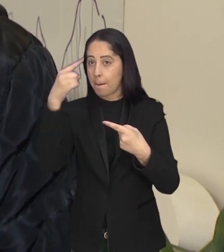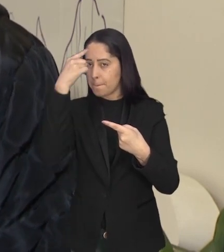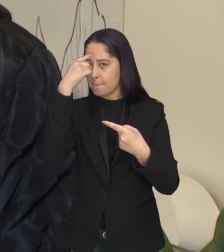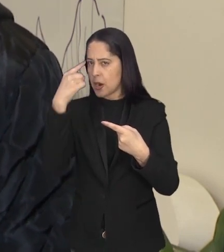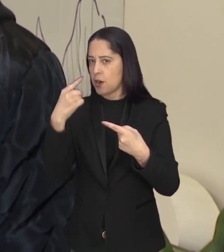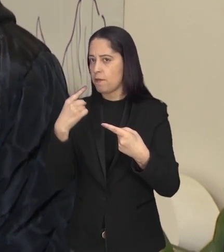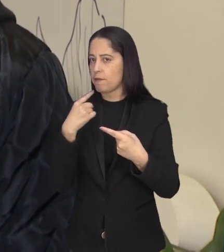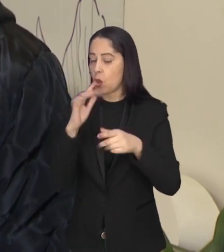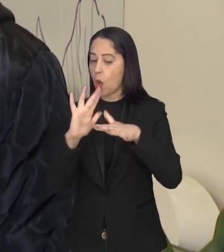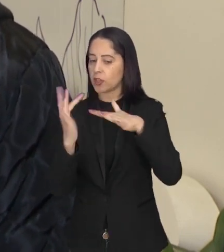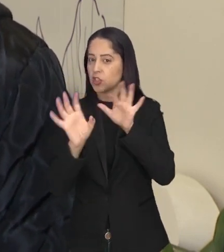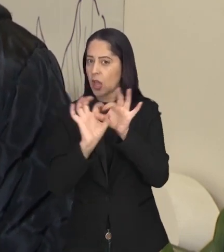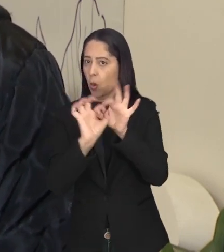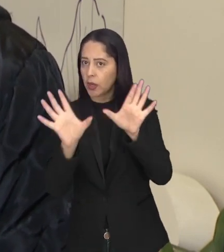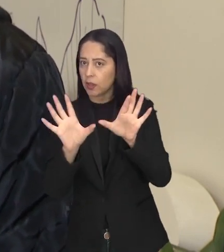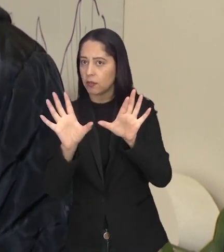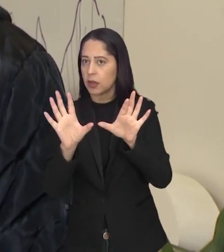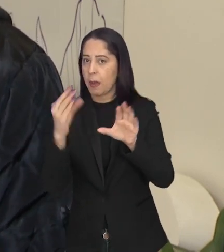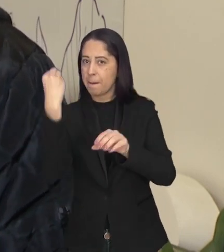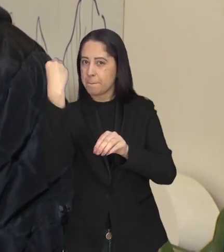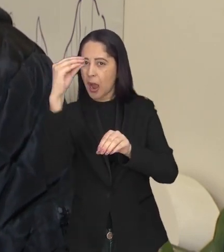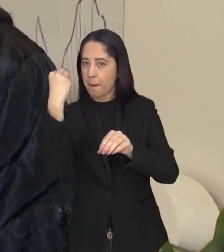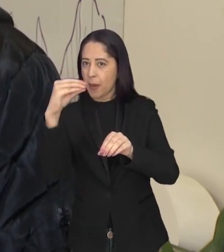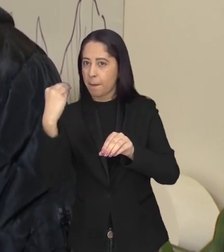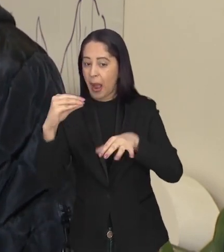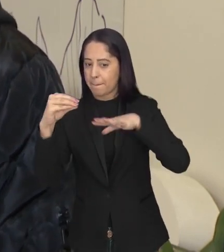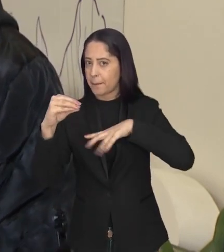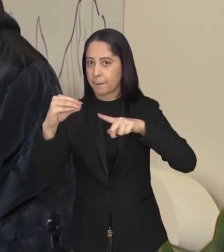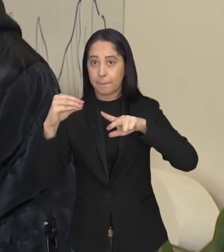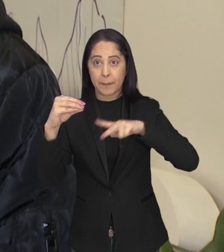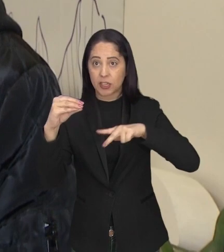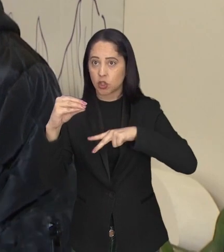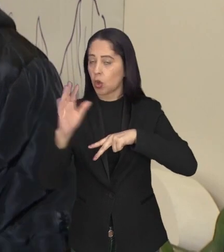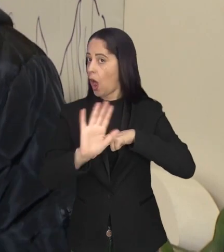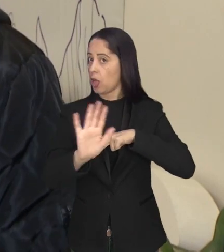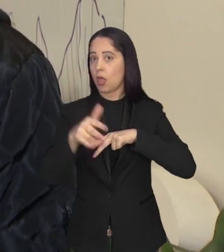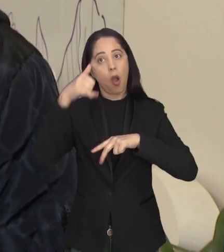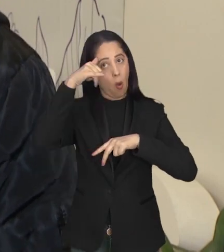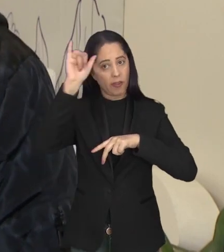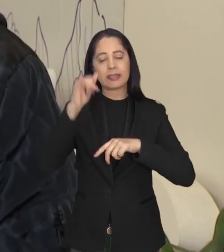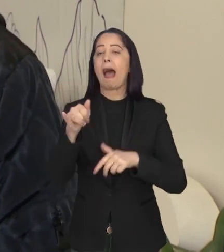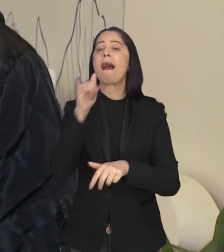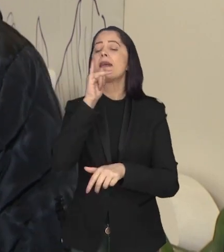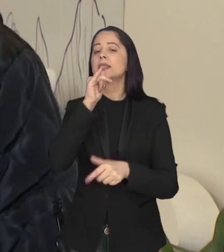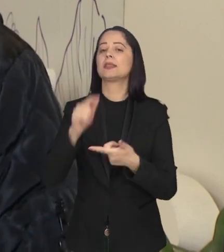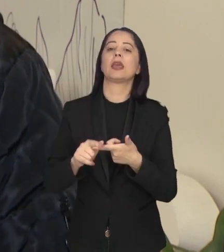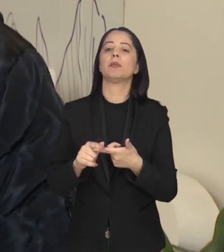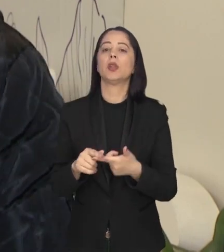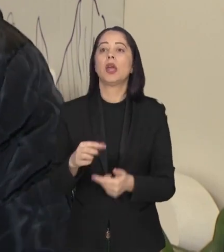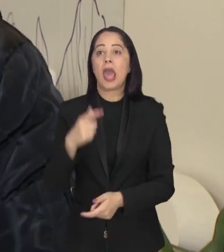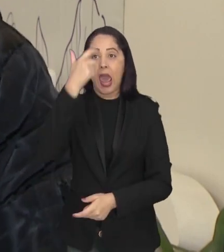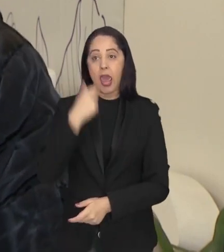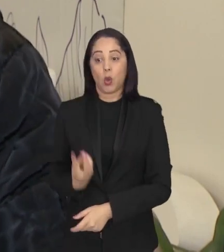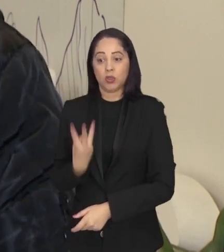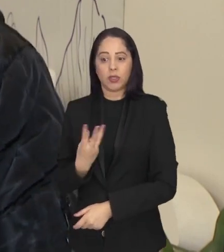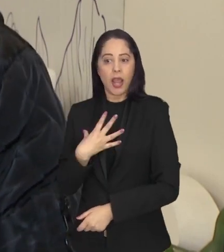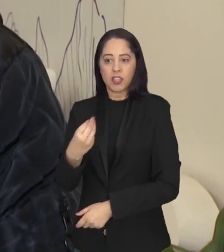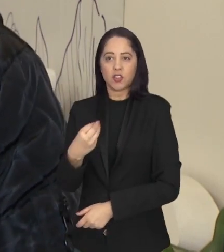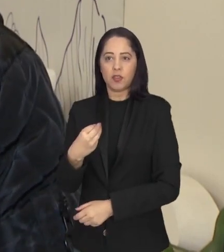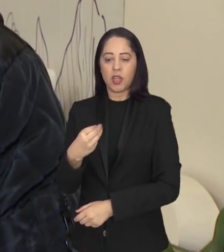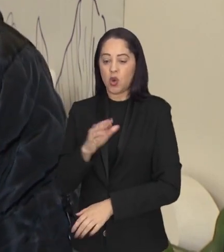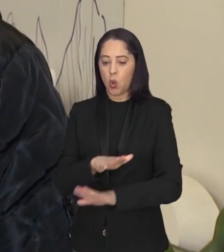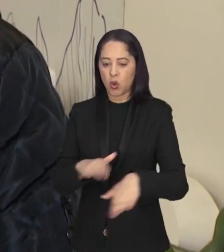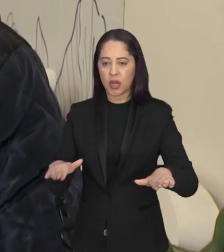perfil público, você não deve postar nada que seja pessoal, nada que seja privada. Por exemplo, eu tenho 3